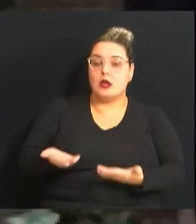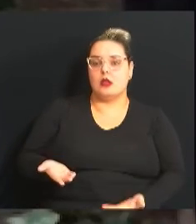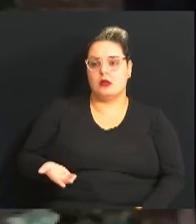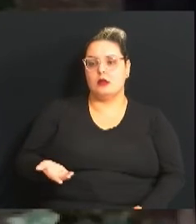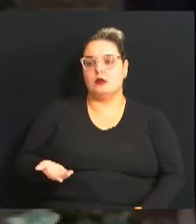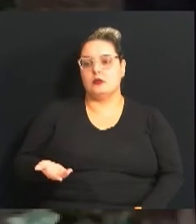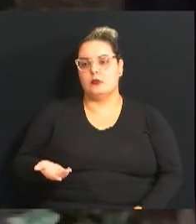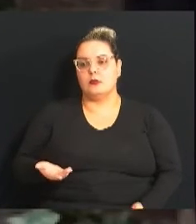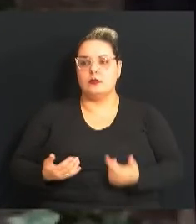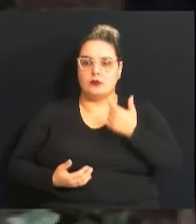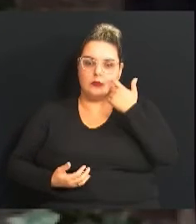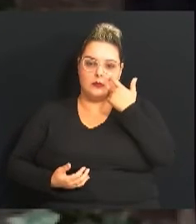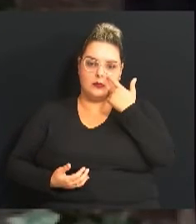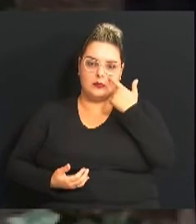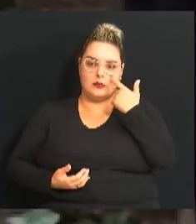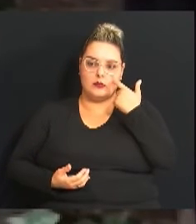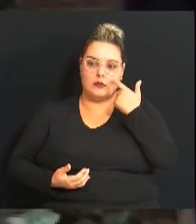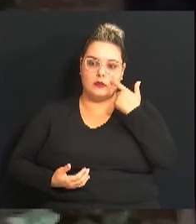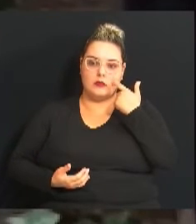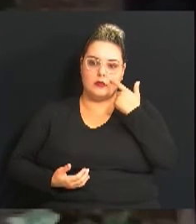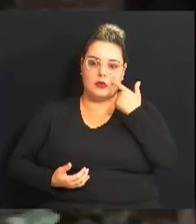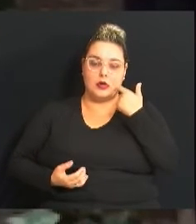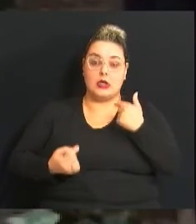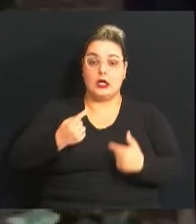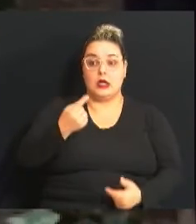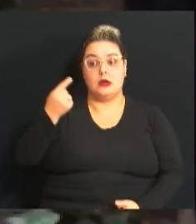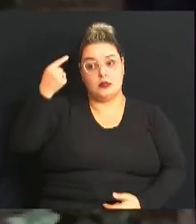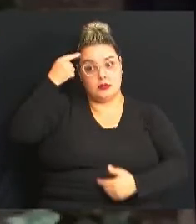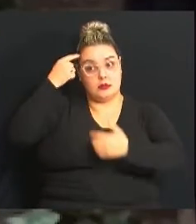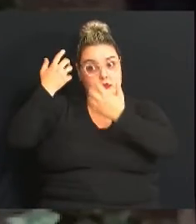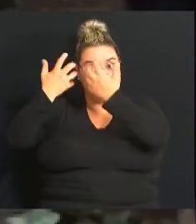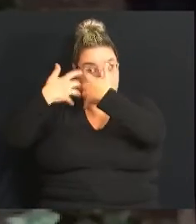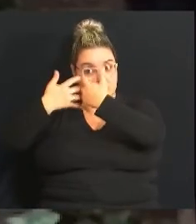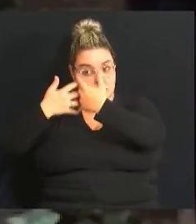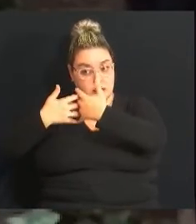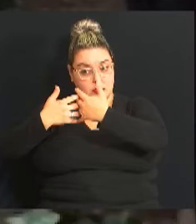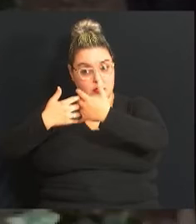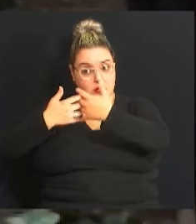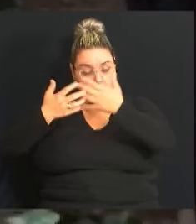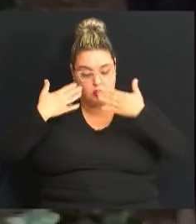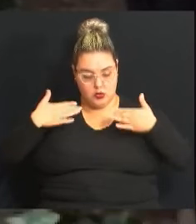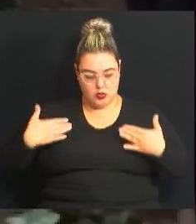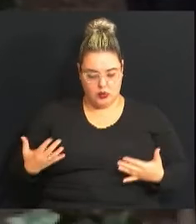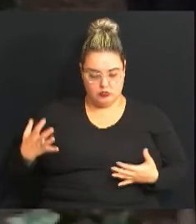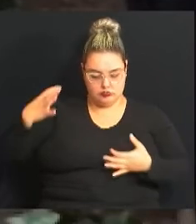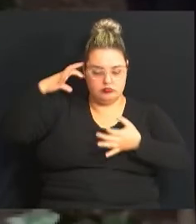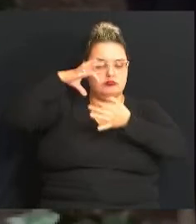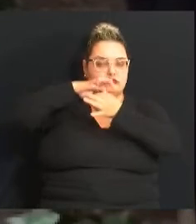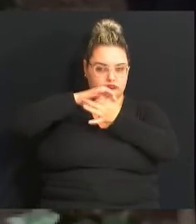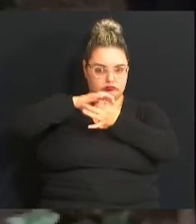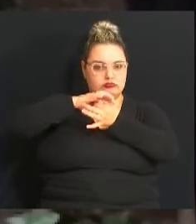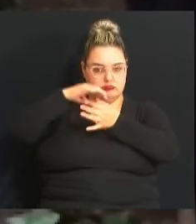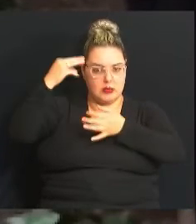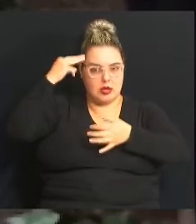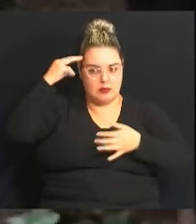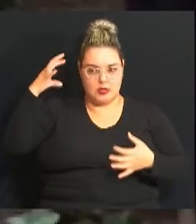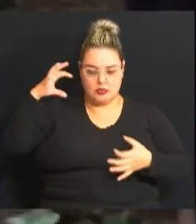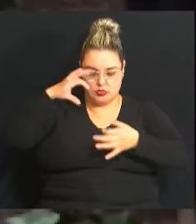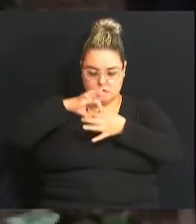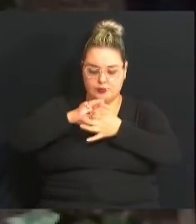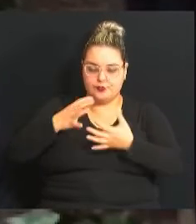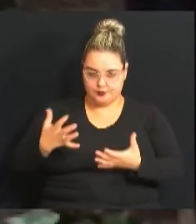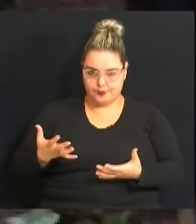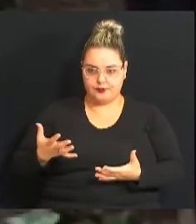que cada um reflita sobre a conexão com o seu próprio corpo. E o corpo tem